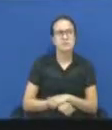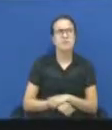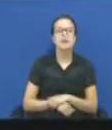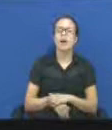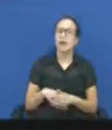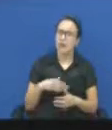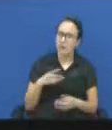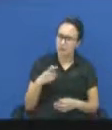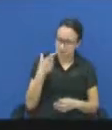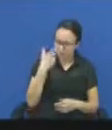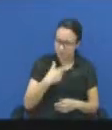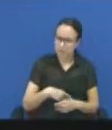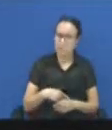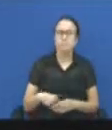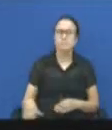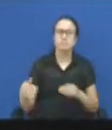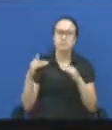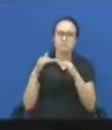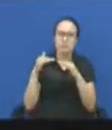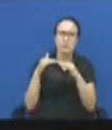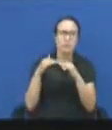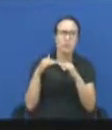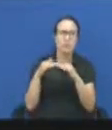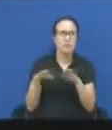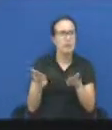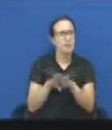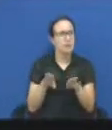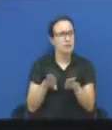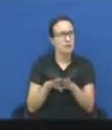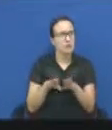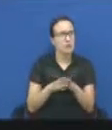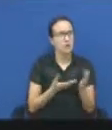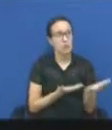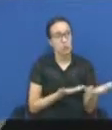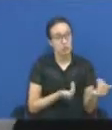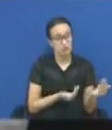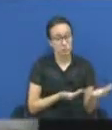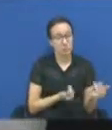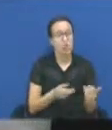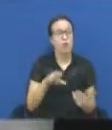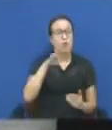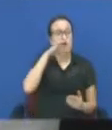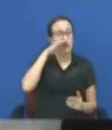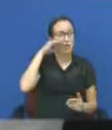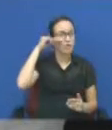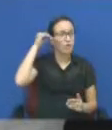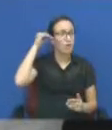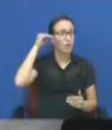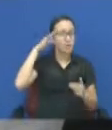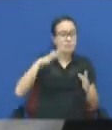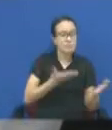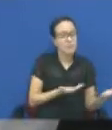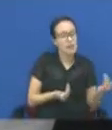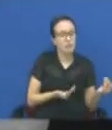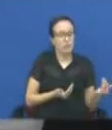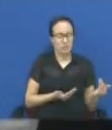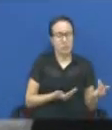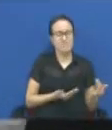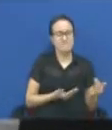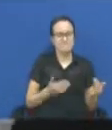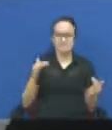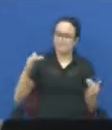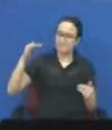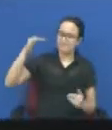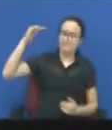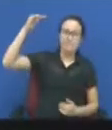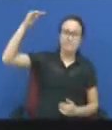também que o jovem, na sua adolescência, ele trabalhe. Ele não seja taxado